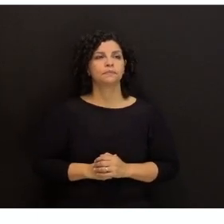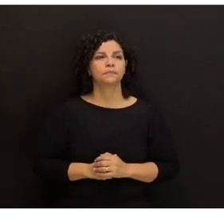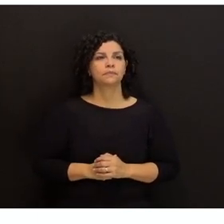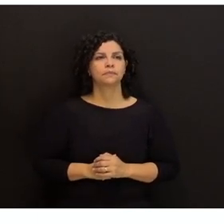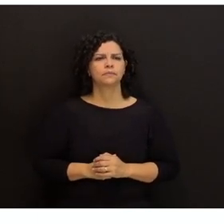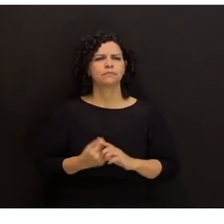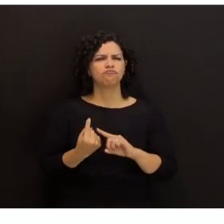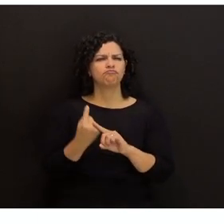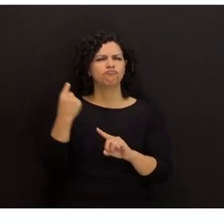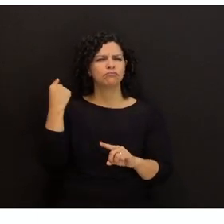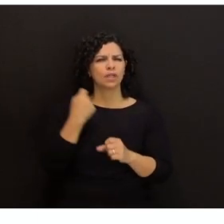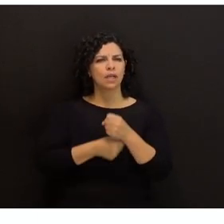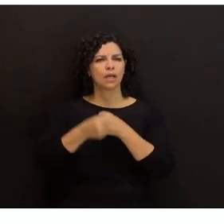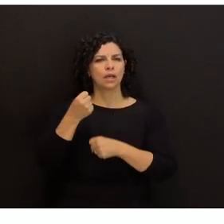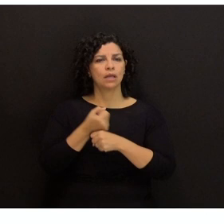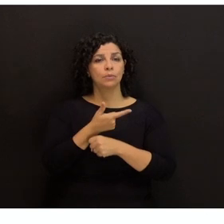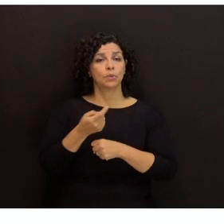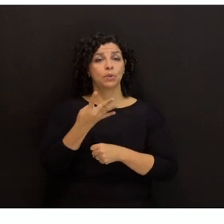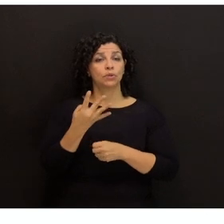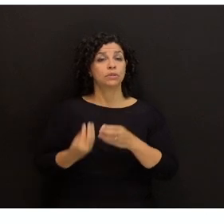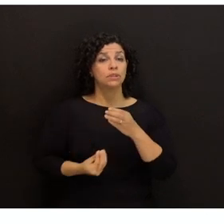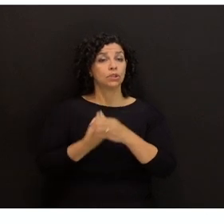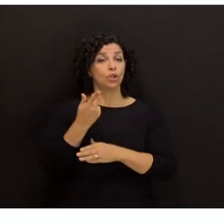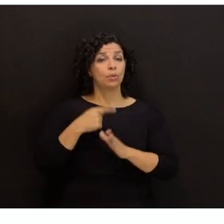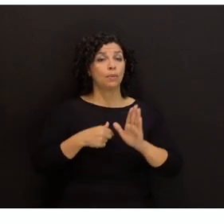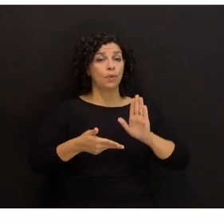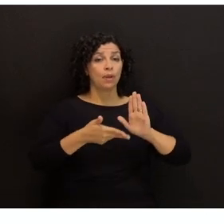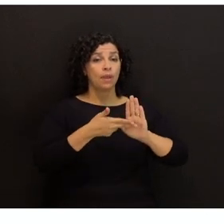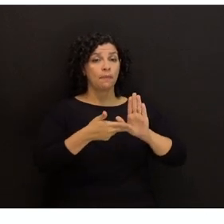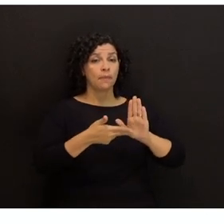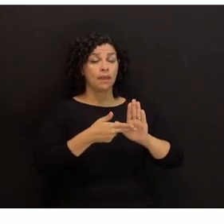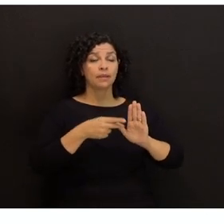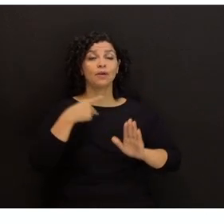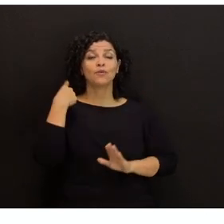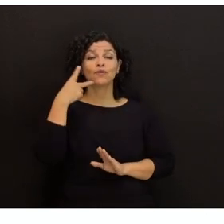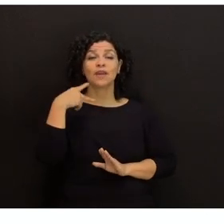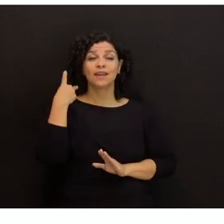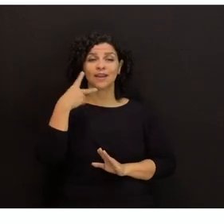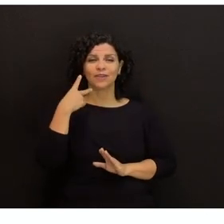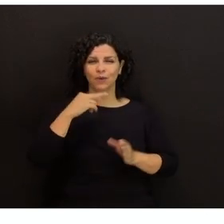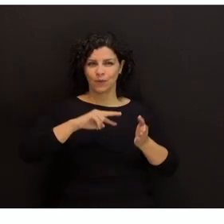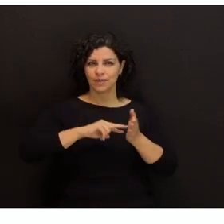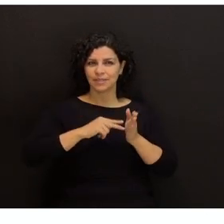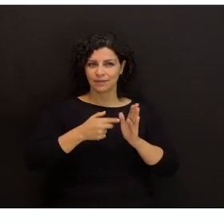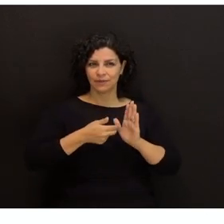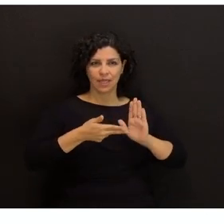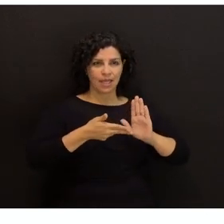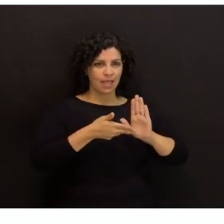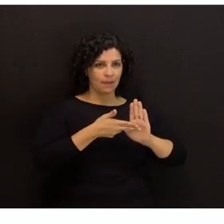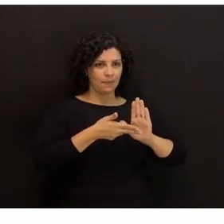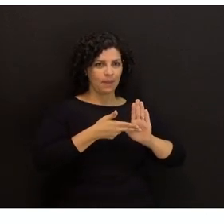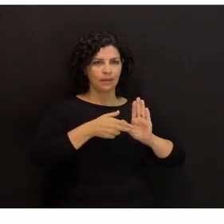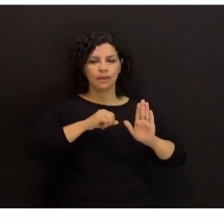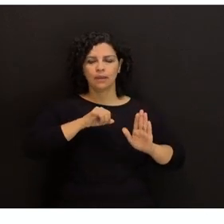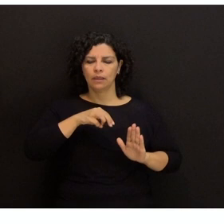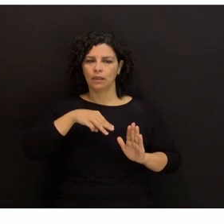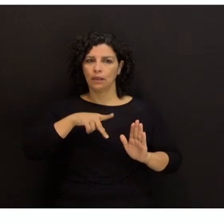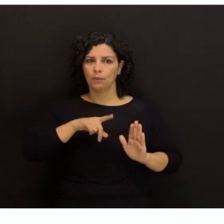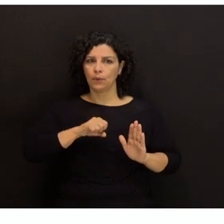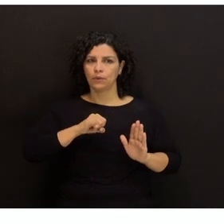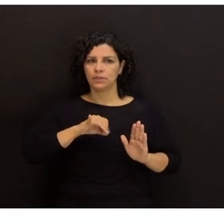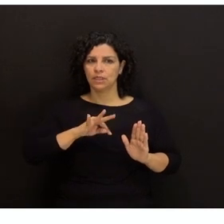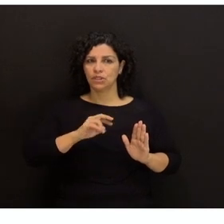lá em 2014 onde deu origem a emenda parlamentar ou a emenda em positivo